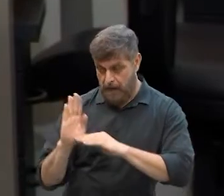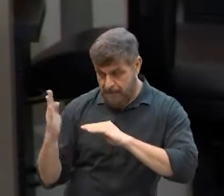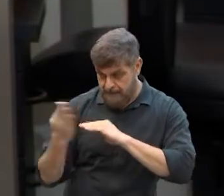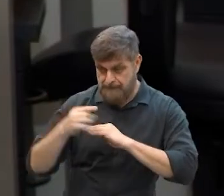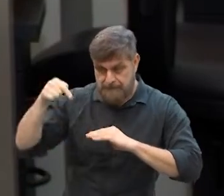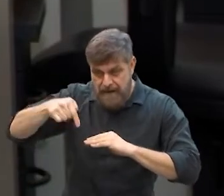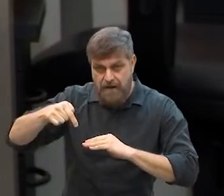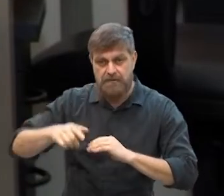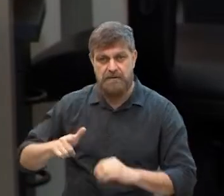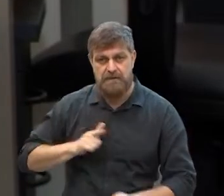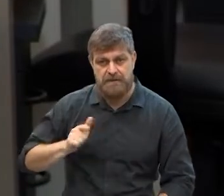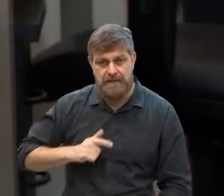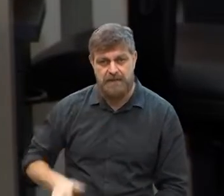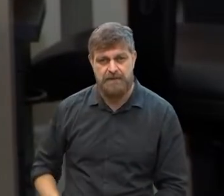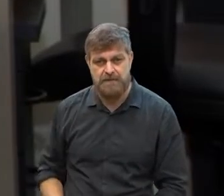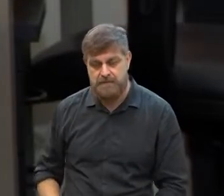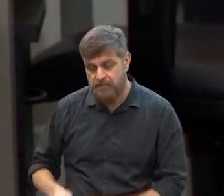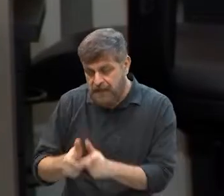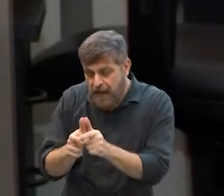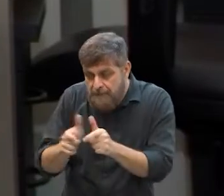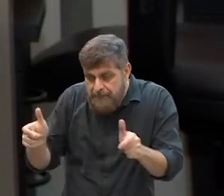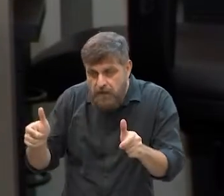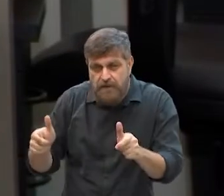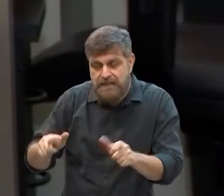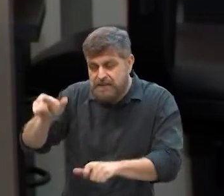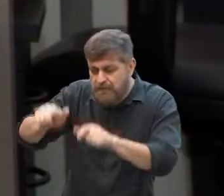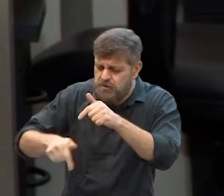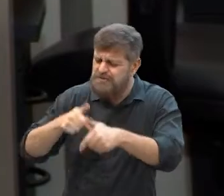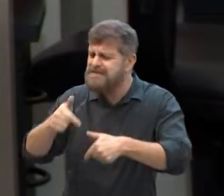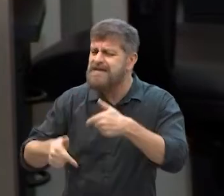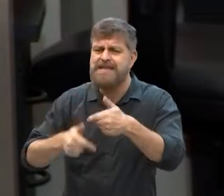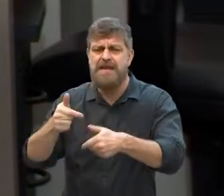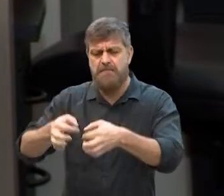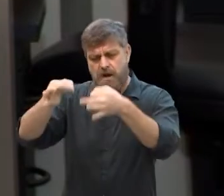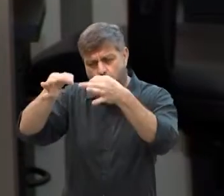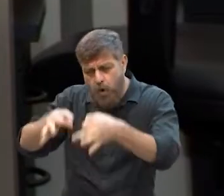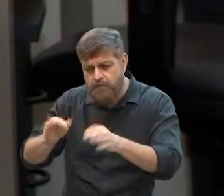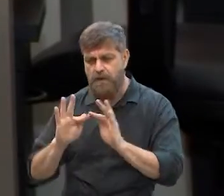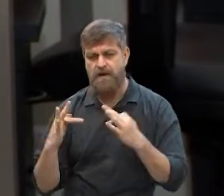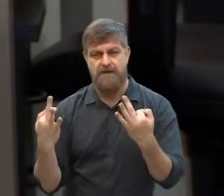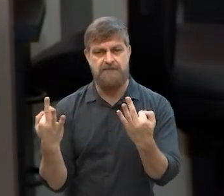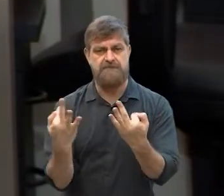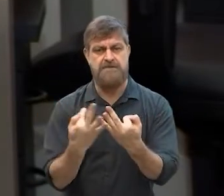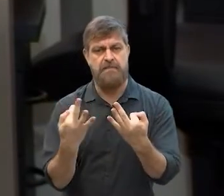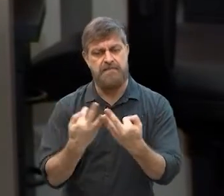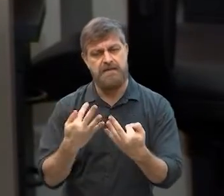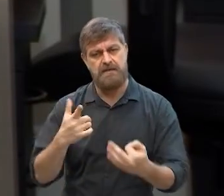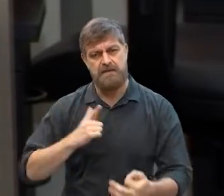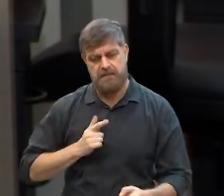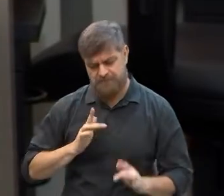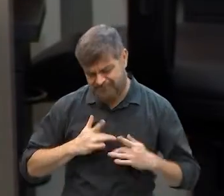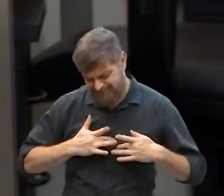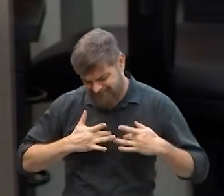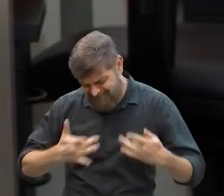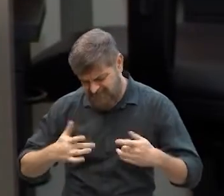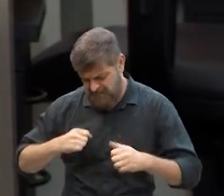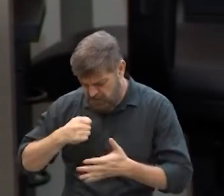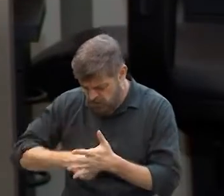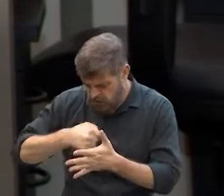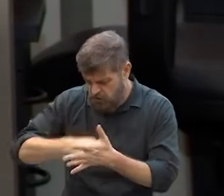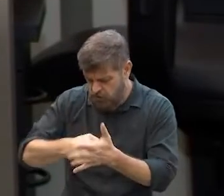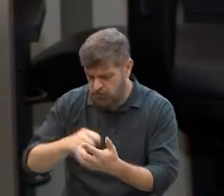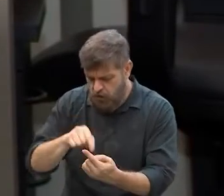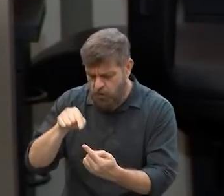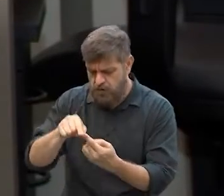são formados por uma imensa maioria de trabalhadores, de famílias, né, que se dedicam, que lutam